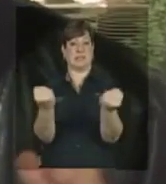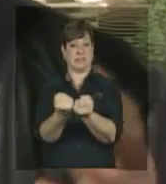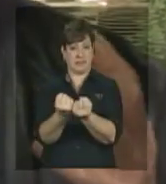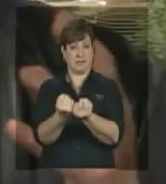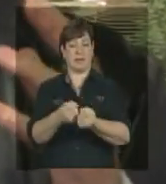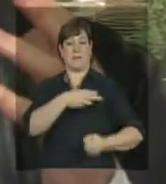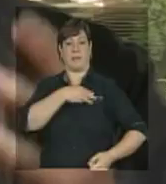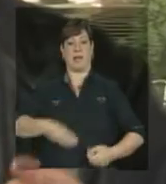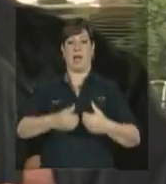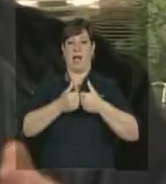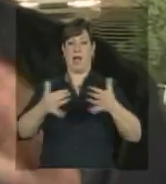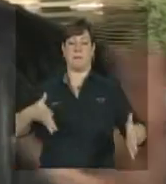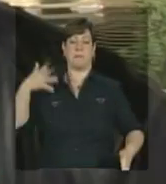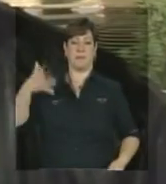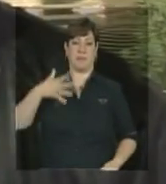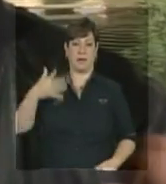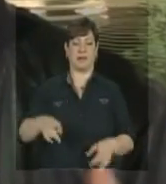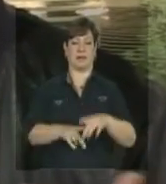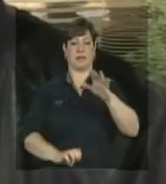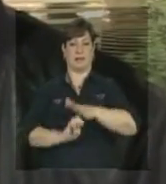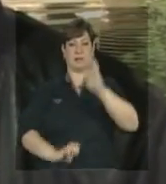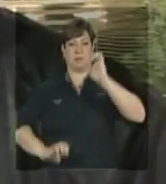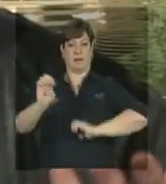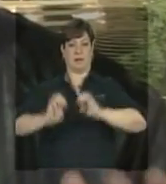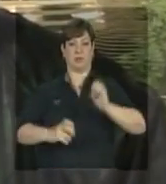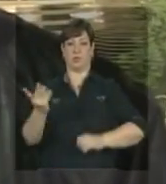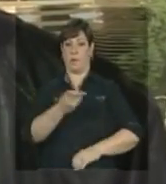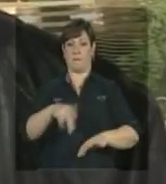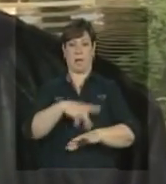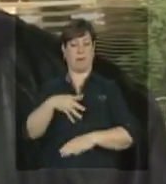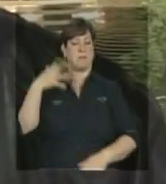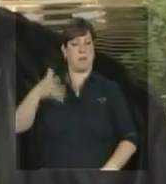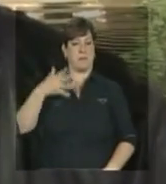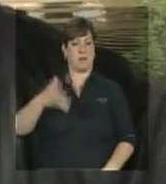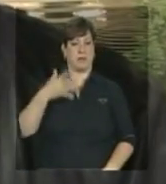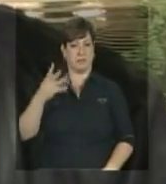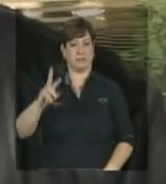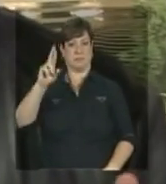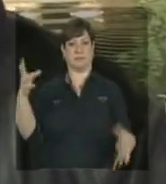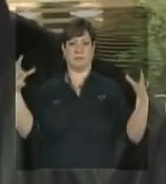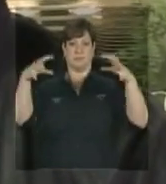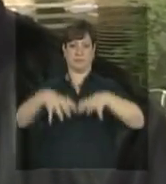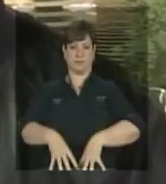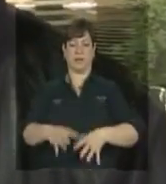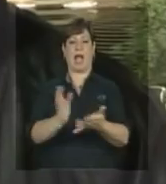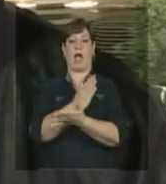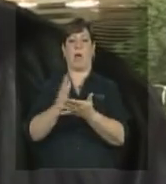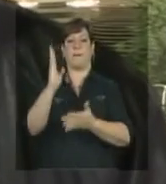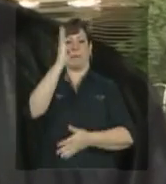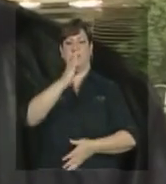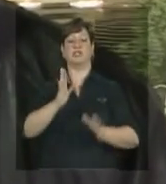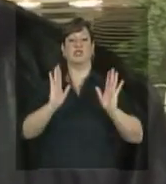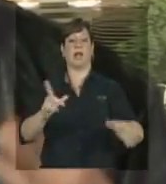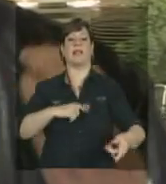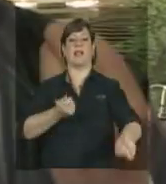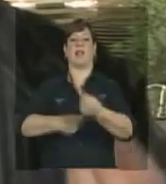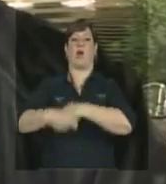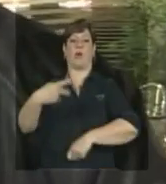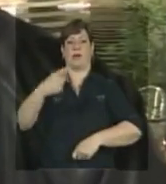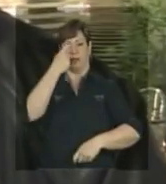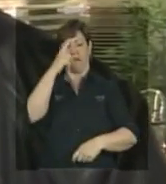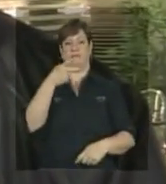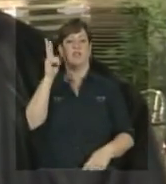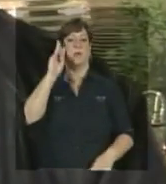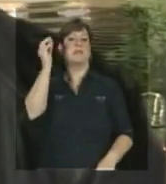ministros abrindo, empresários dos dois países falando, empresários representativos, alguns brasileiros que já têm negócio na Índia falando